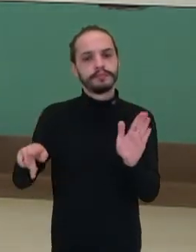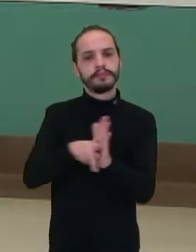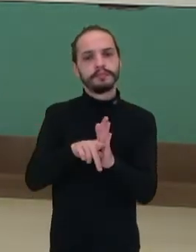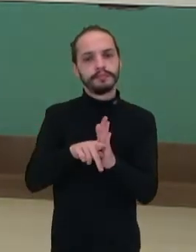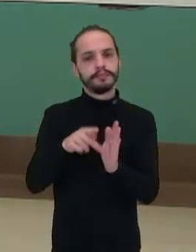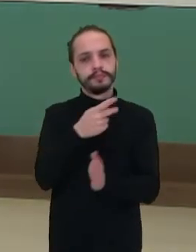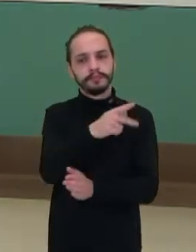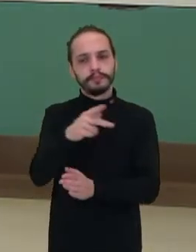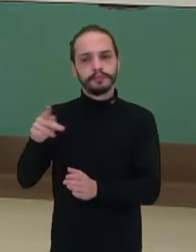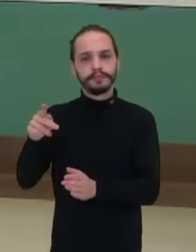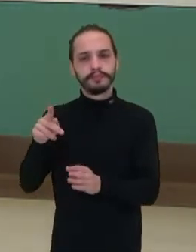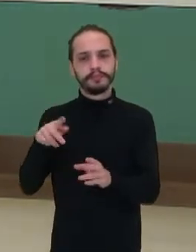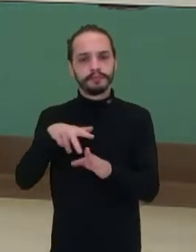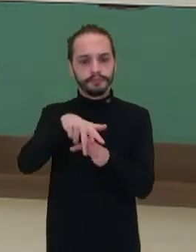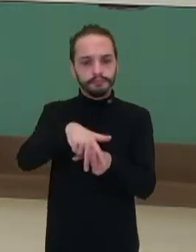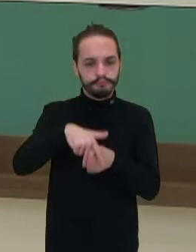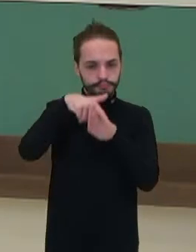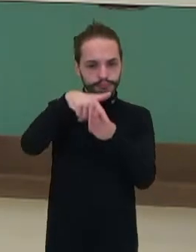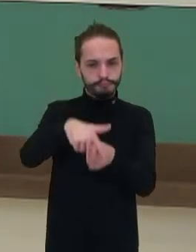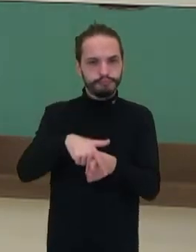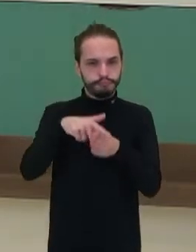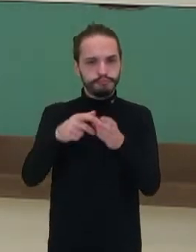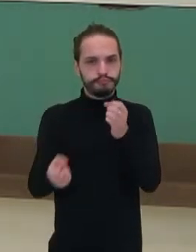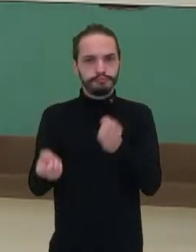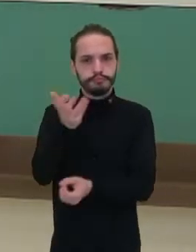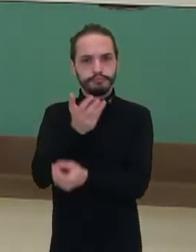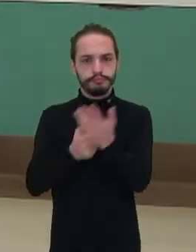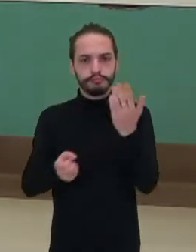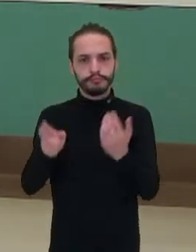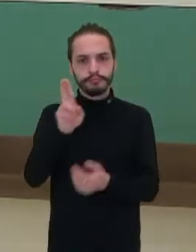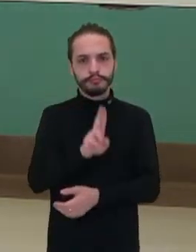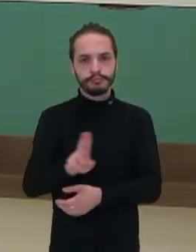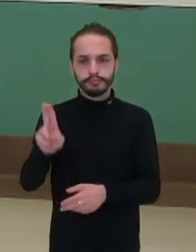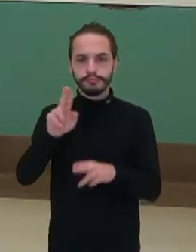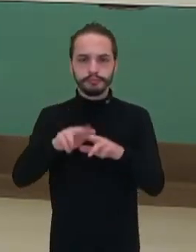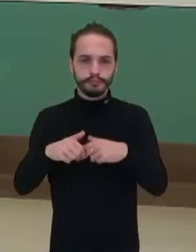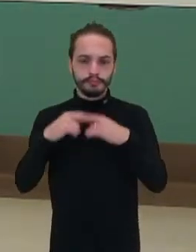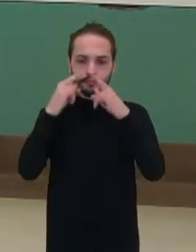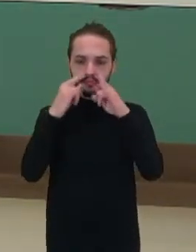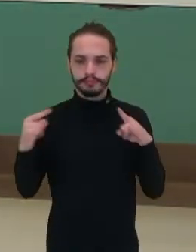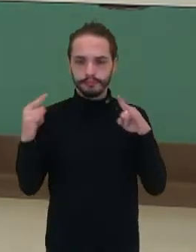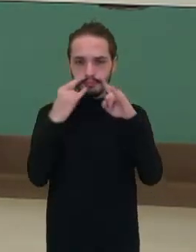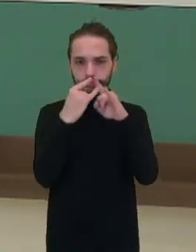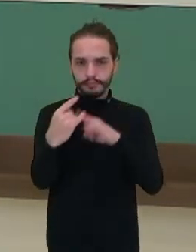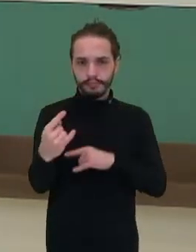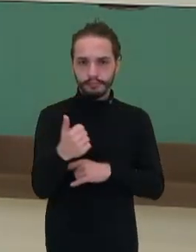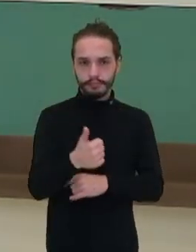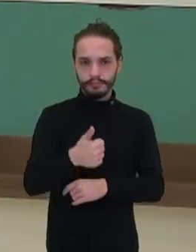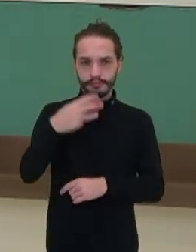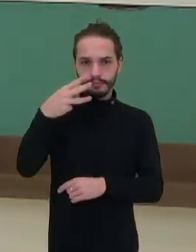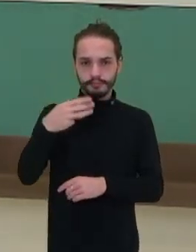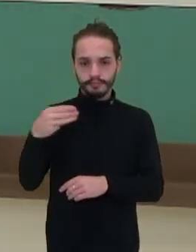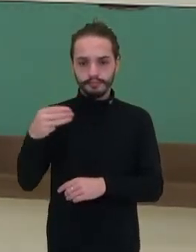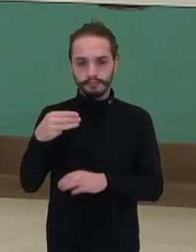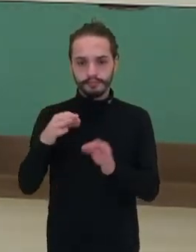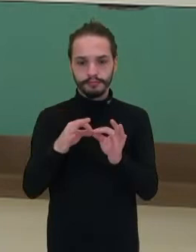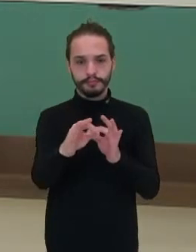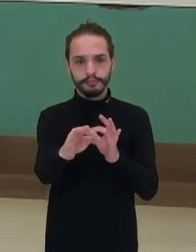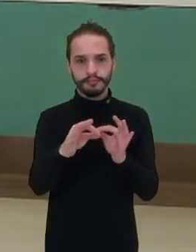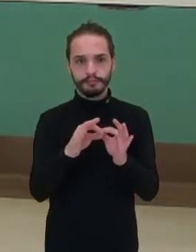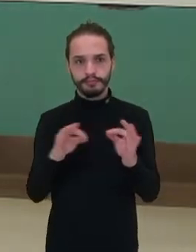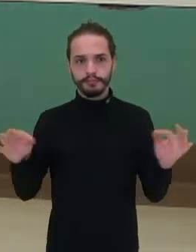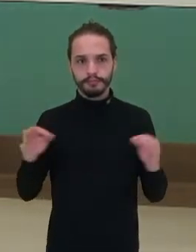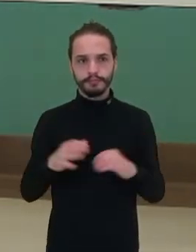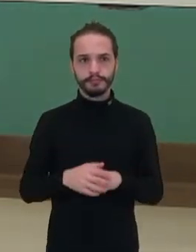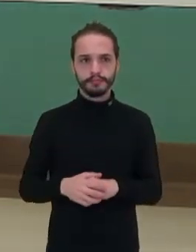exatamente na acrobacia sobre cavalos. Então ele vai pegar um picadeiro de 13 metros, ele faz a princípio em 1768 no local aberto,